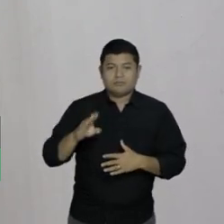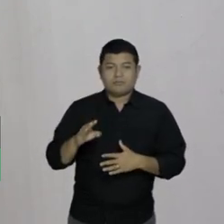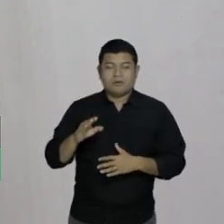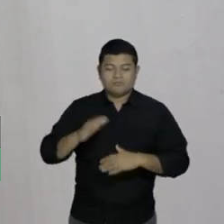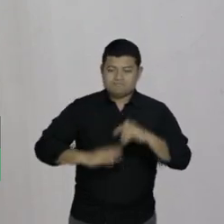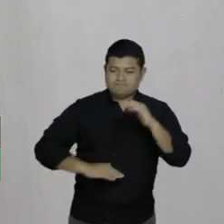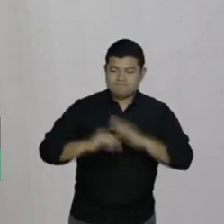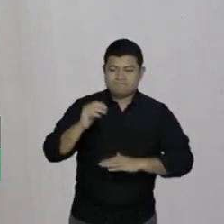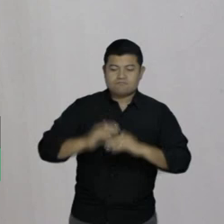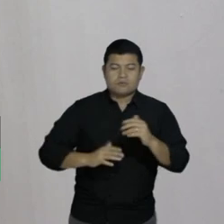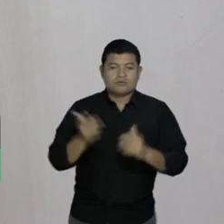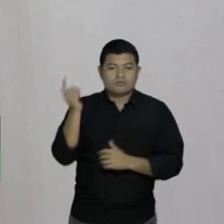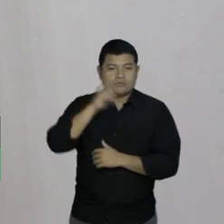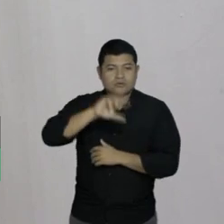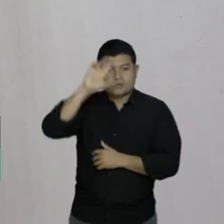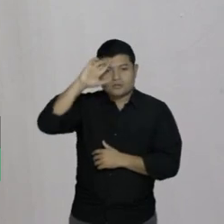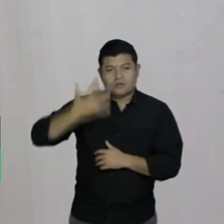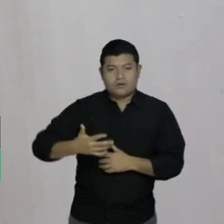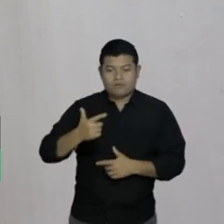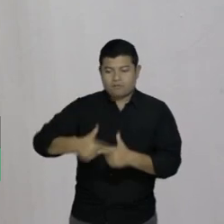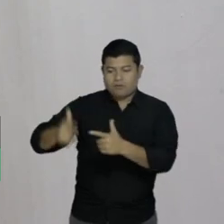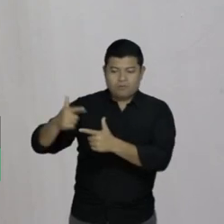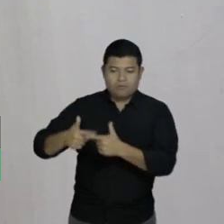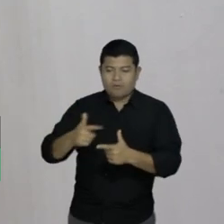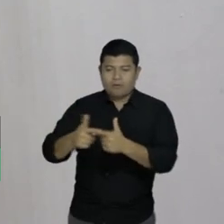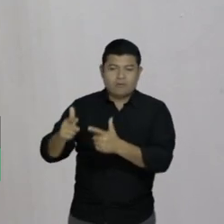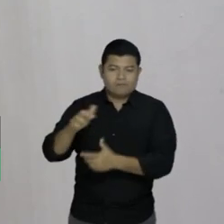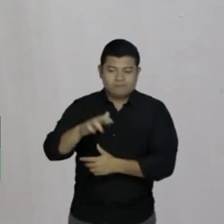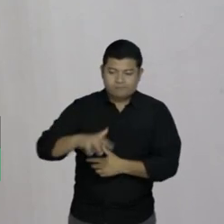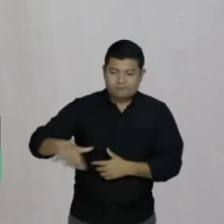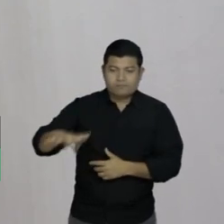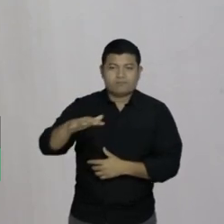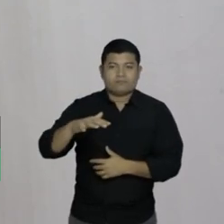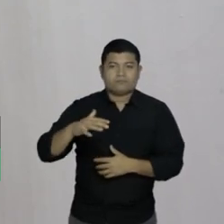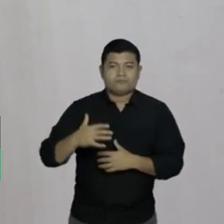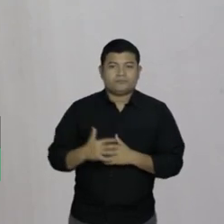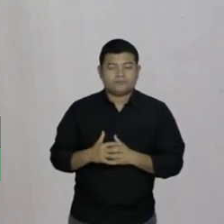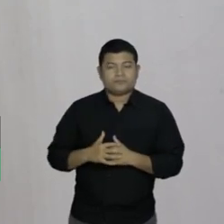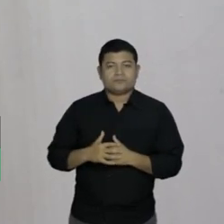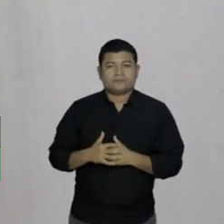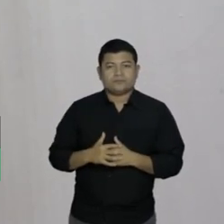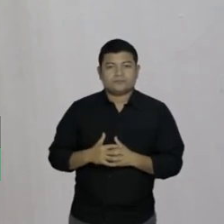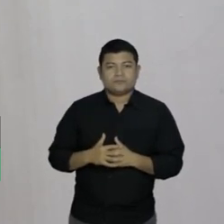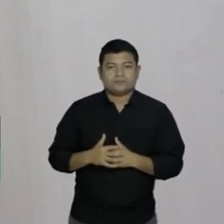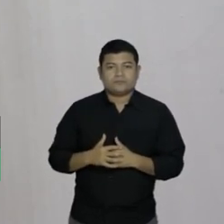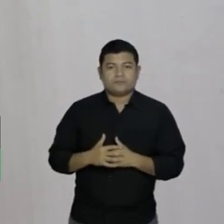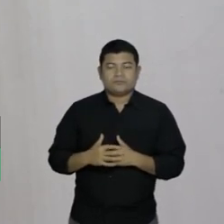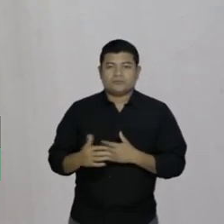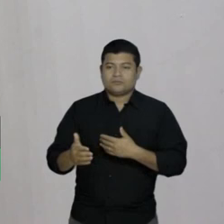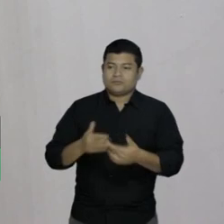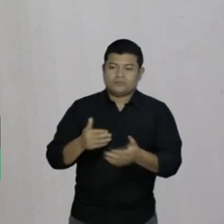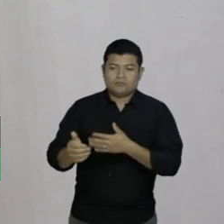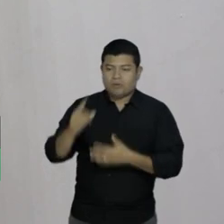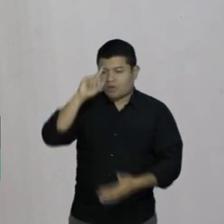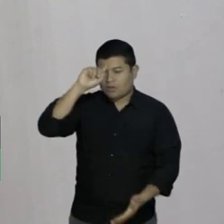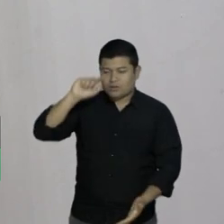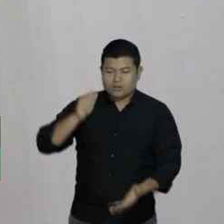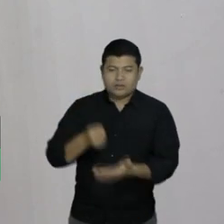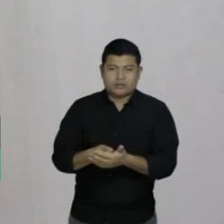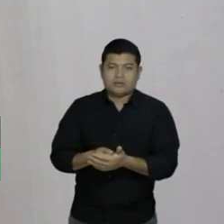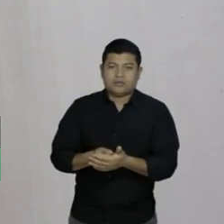as situações e os problemas né eu quero lhe dizer que Qualquer que seja a decisão desta